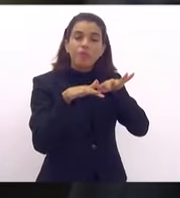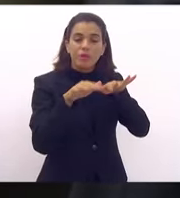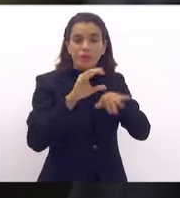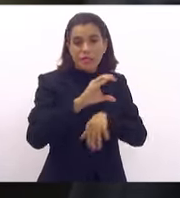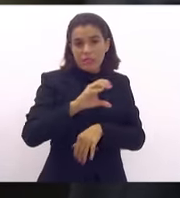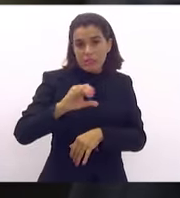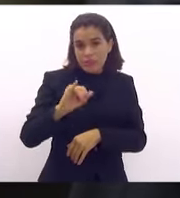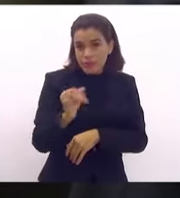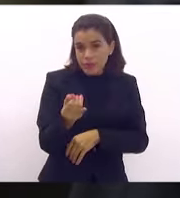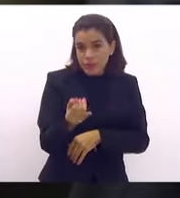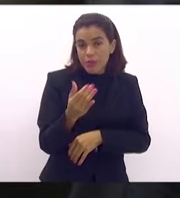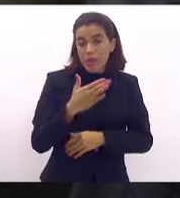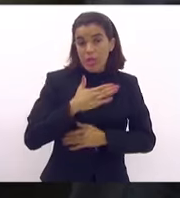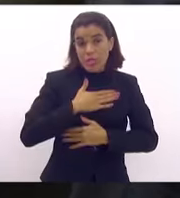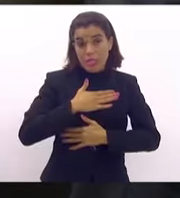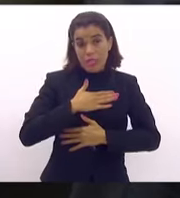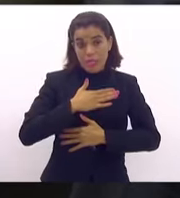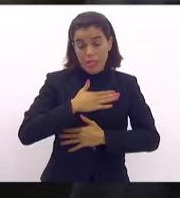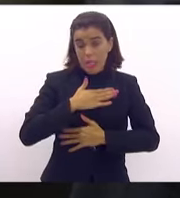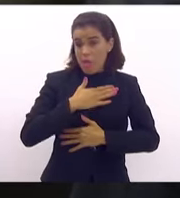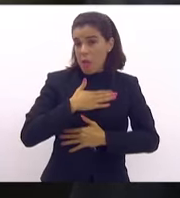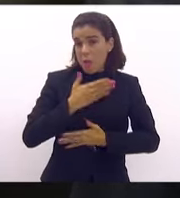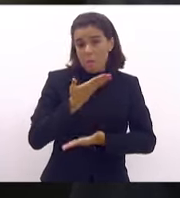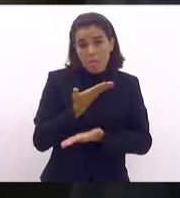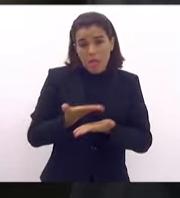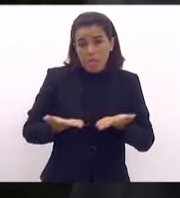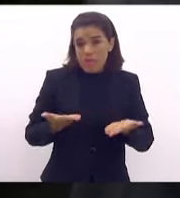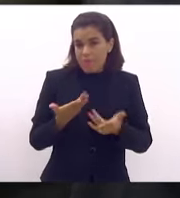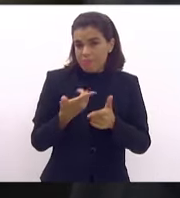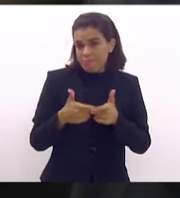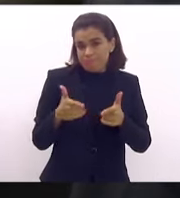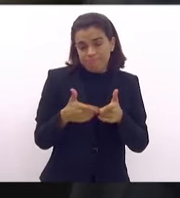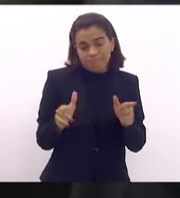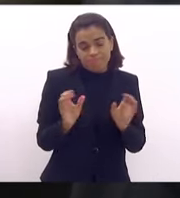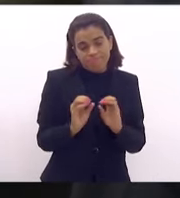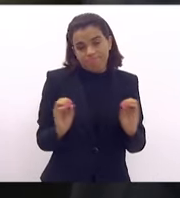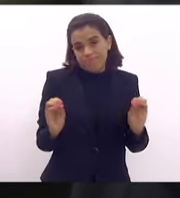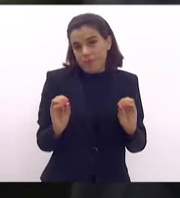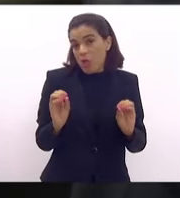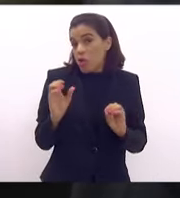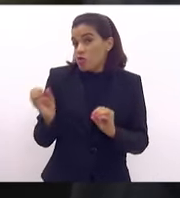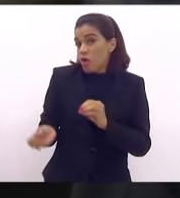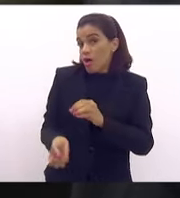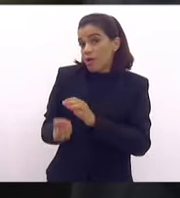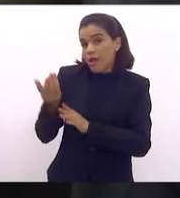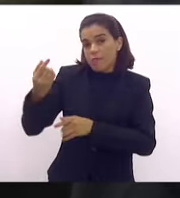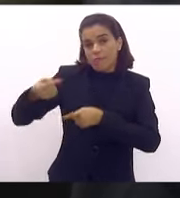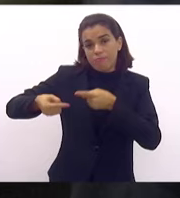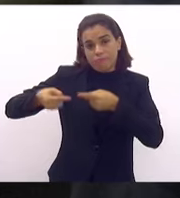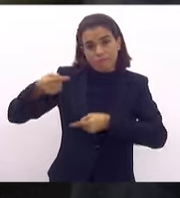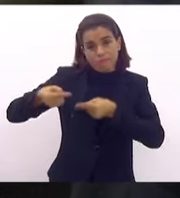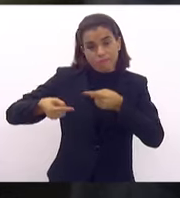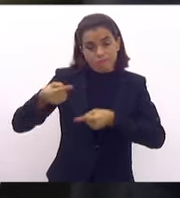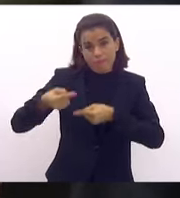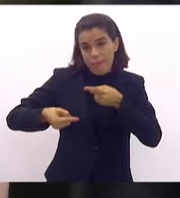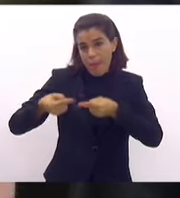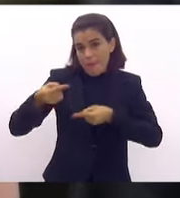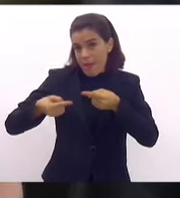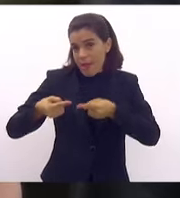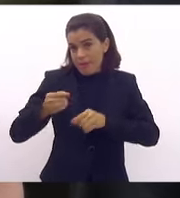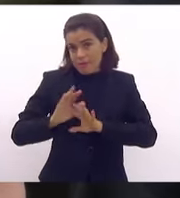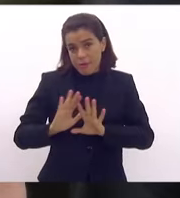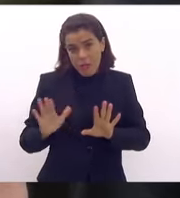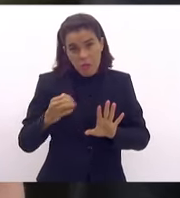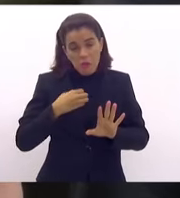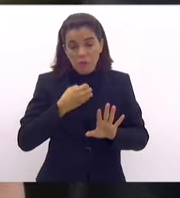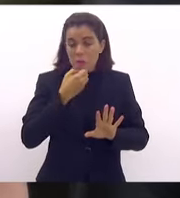CCJ. Eu, sendo derrotado, não tem problema nenhum. Eu só trouxe o debate à tona, né? Eu vou ficar sempre de bem